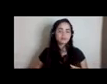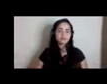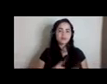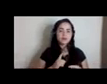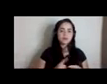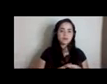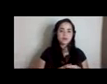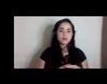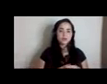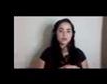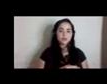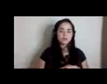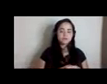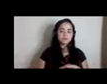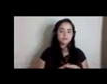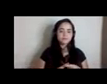São dois